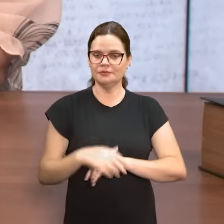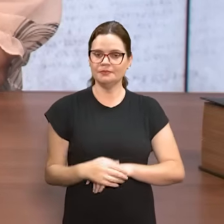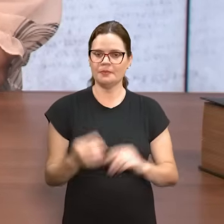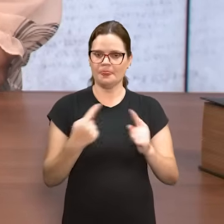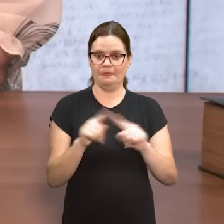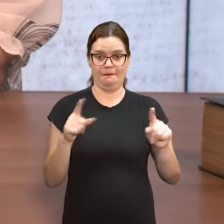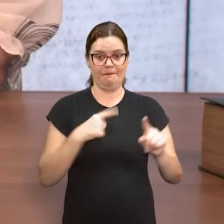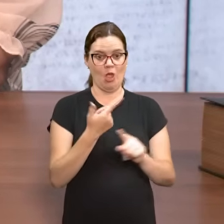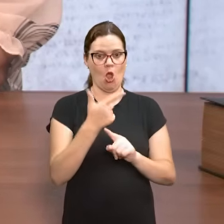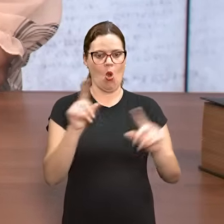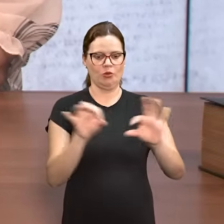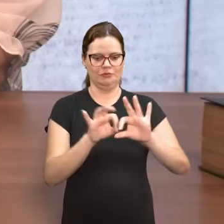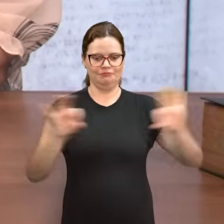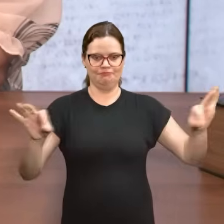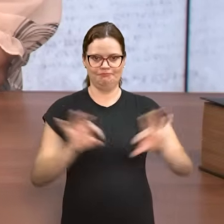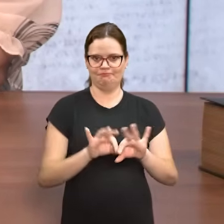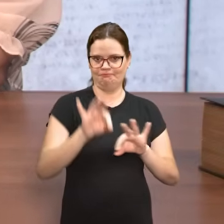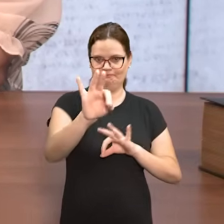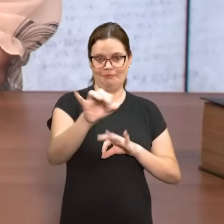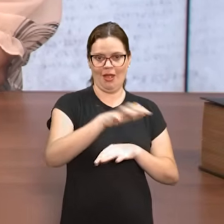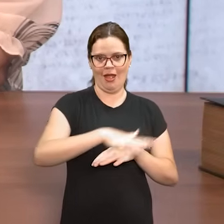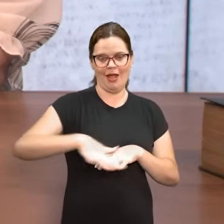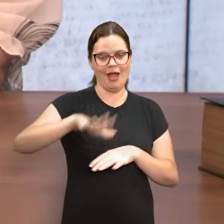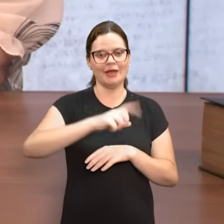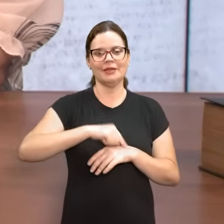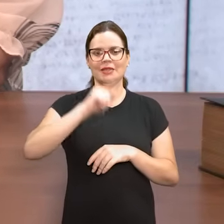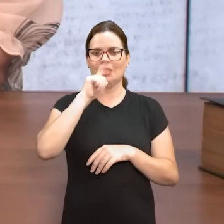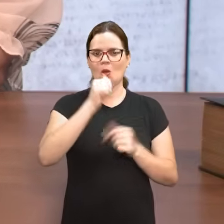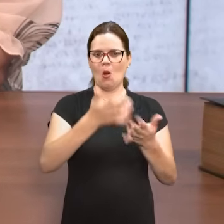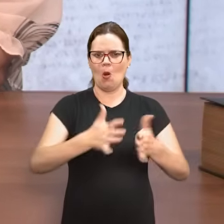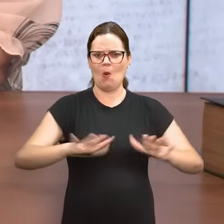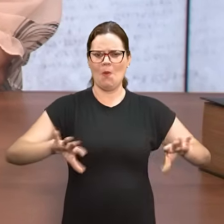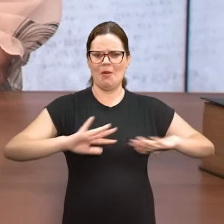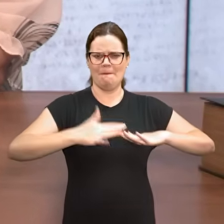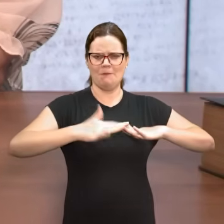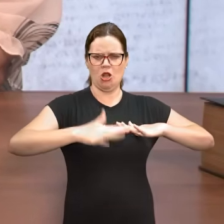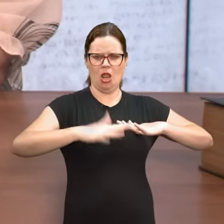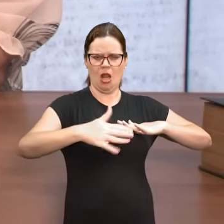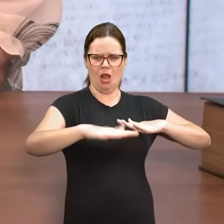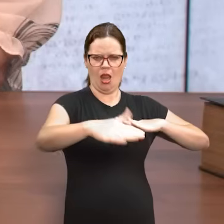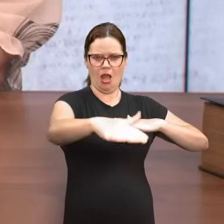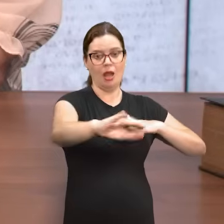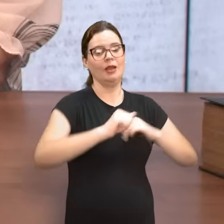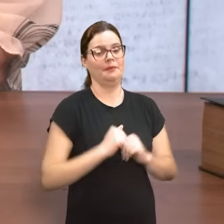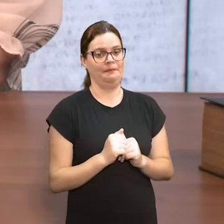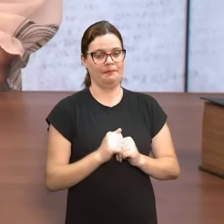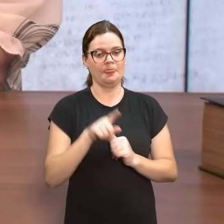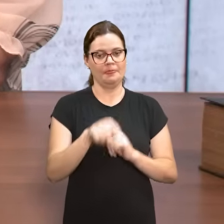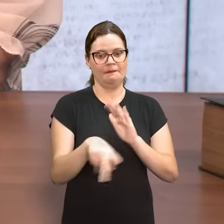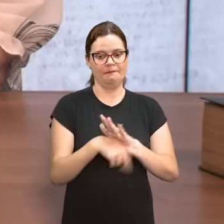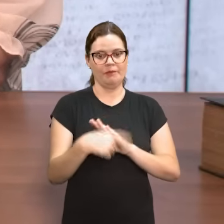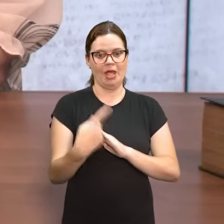da banda do ocidente o Mar Grande e o seu termo. Este